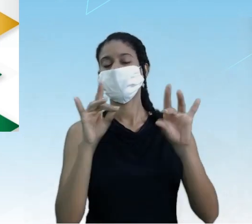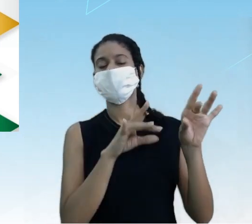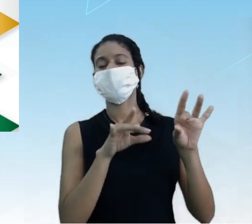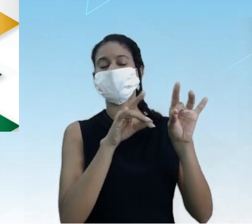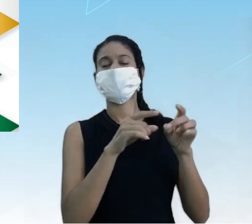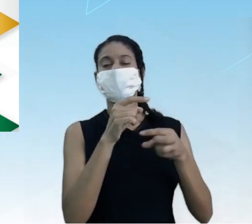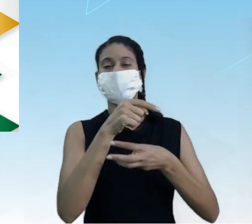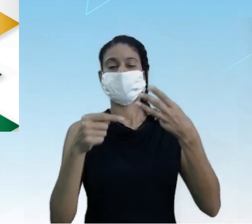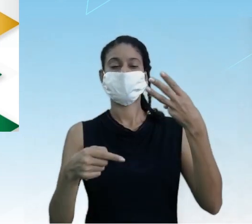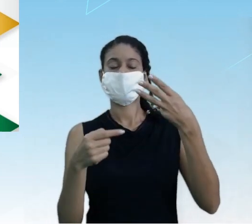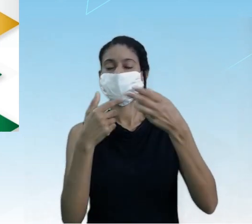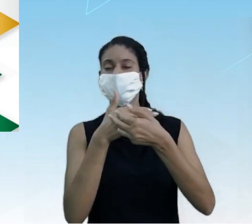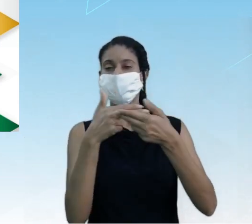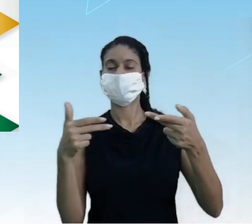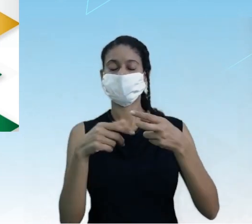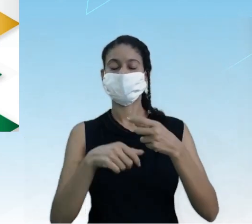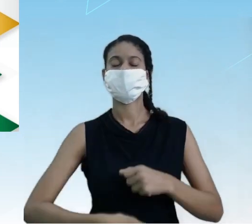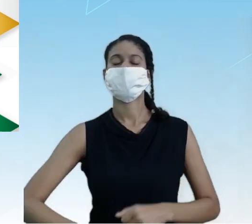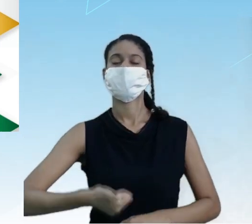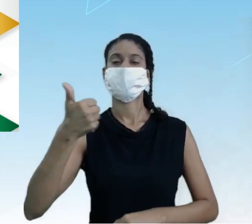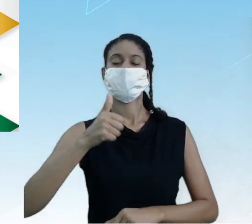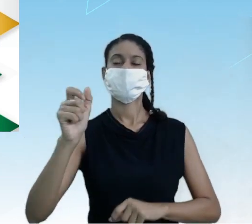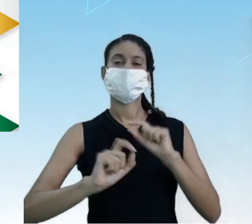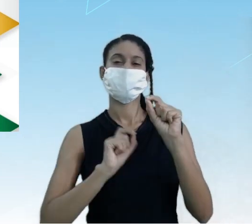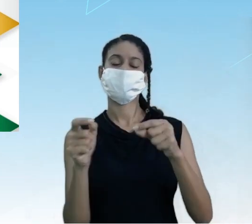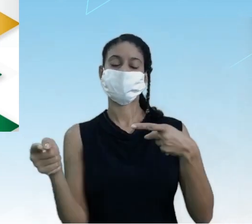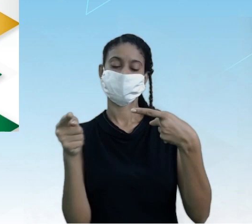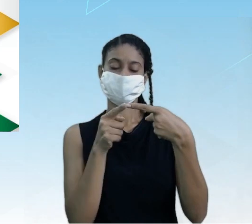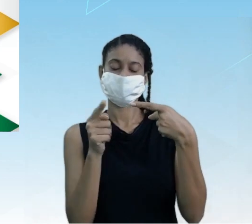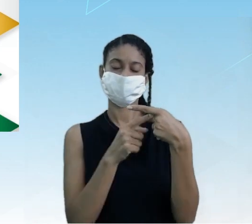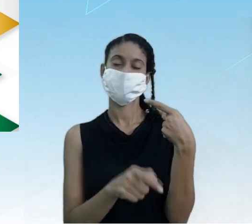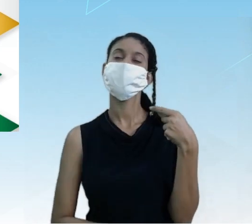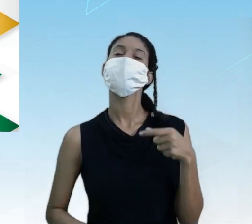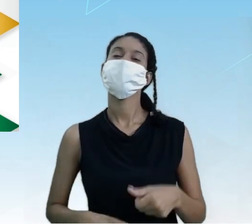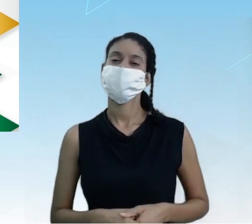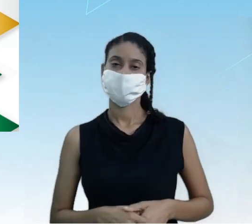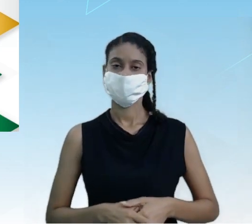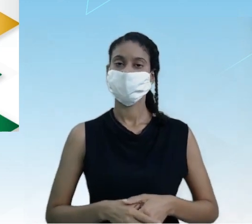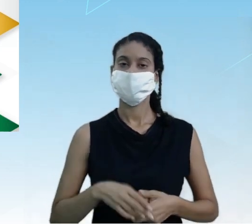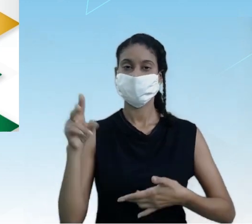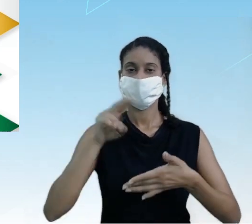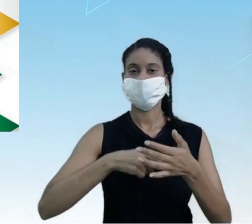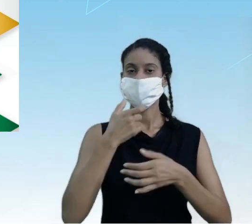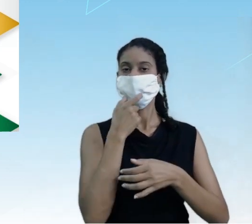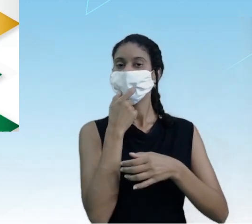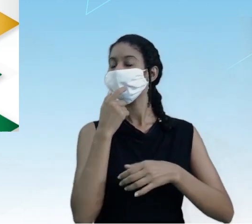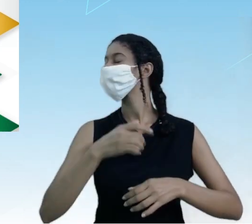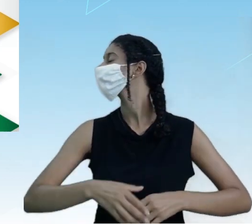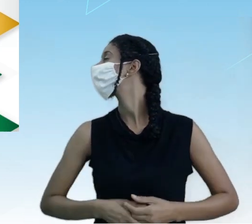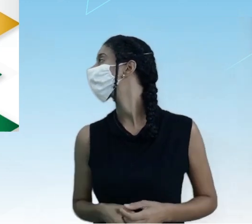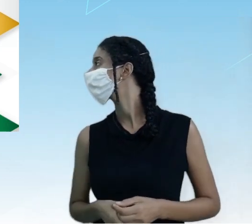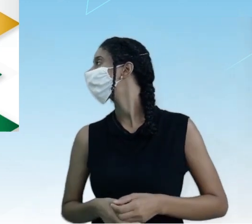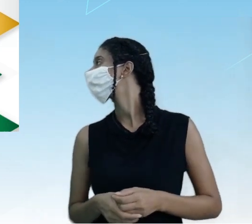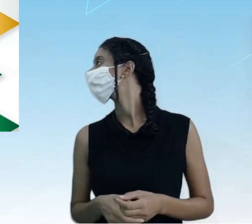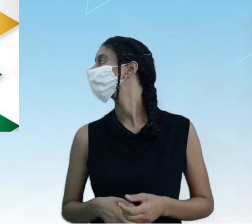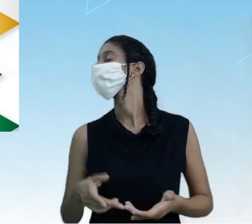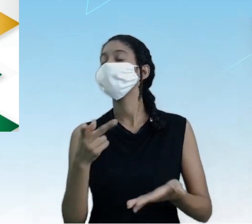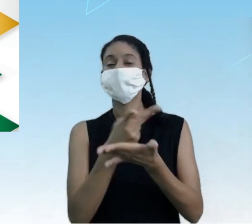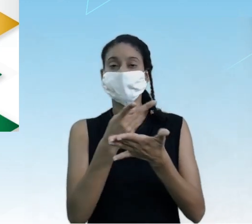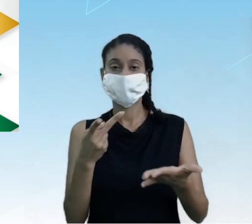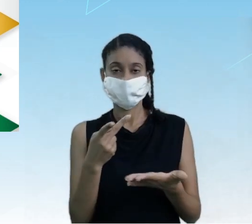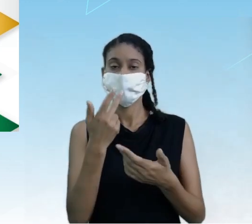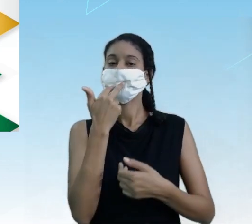em 3 aspectos, né? First, o primeiro ponto, concerns about linguistic consequences, tem as